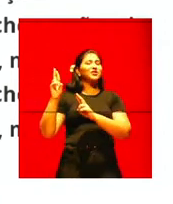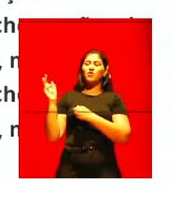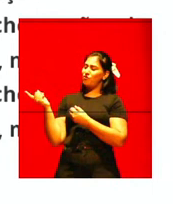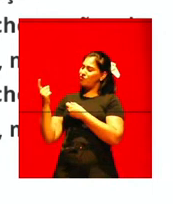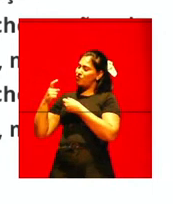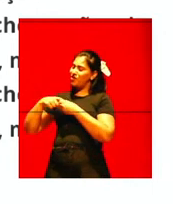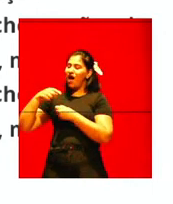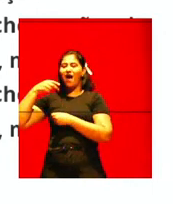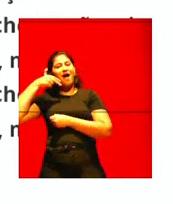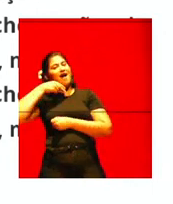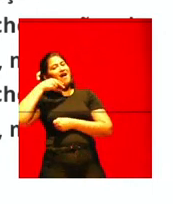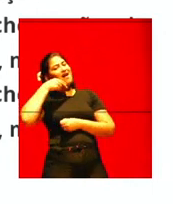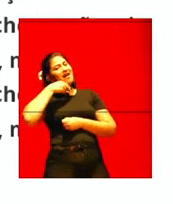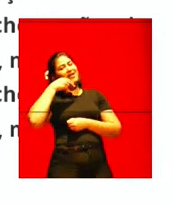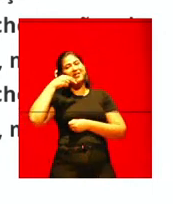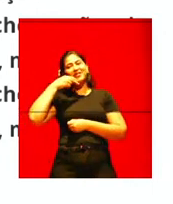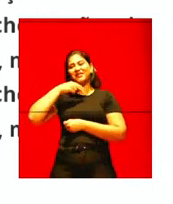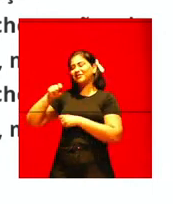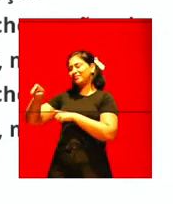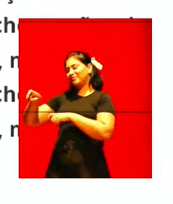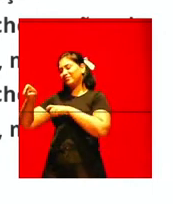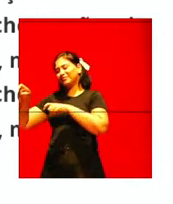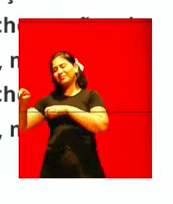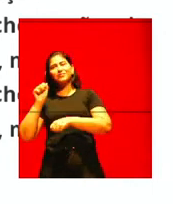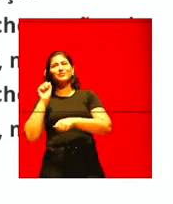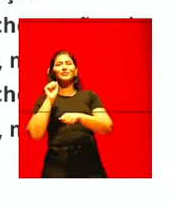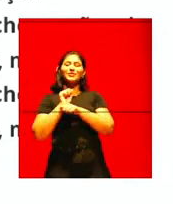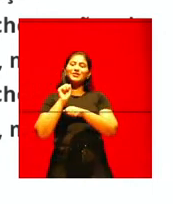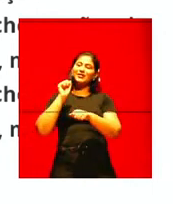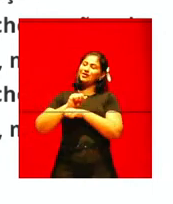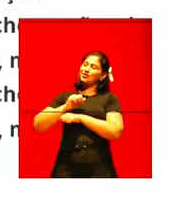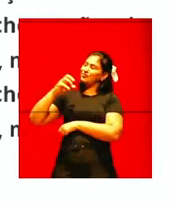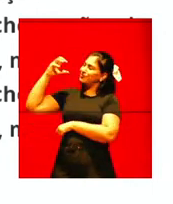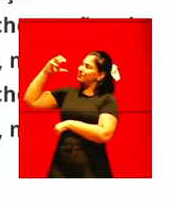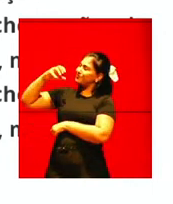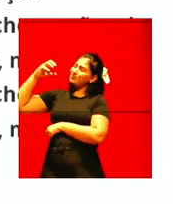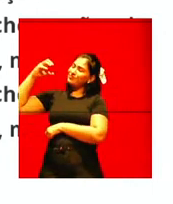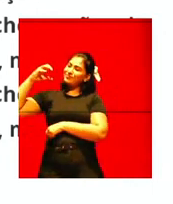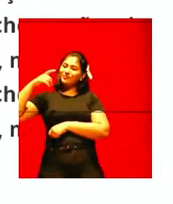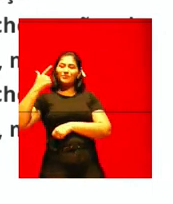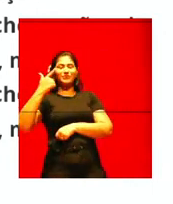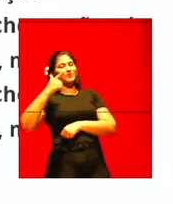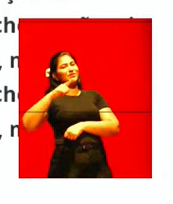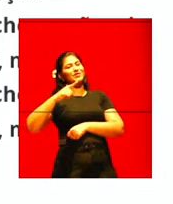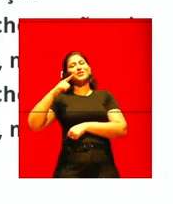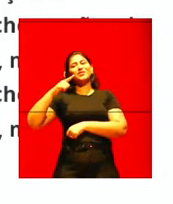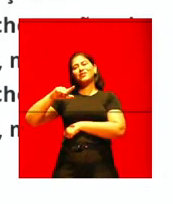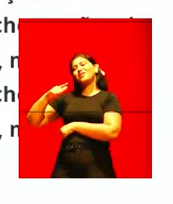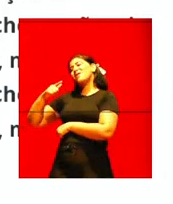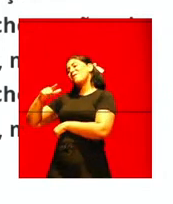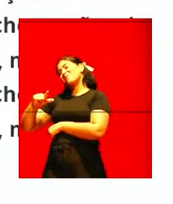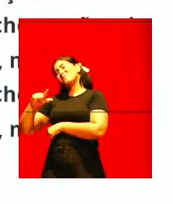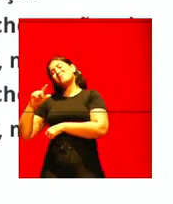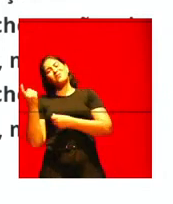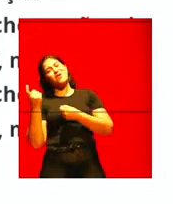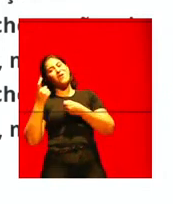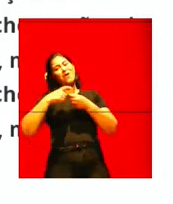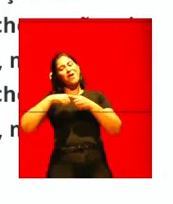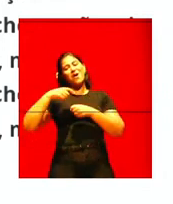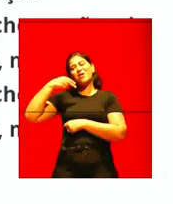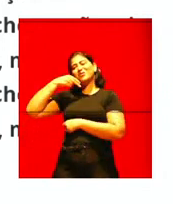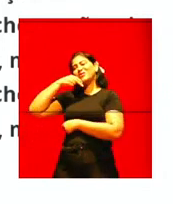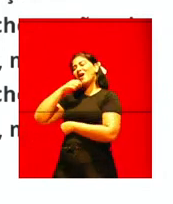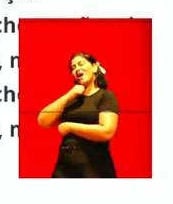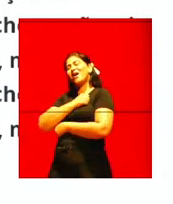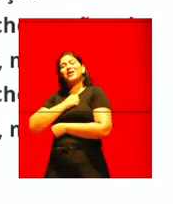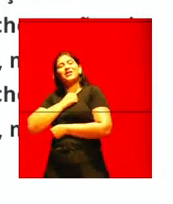meu sertão. Espera a chuva cair de novo pra me voltar pro